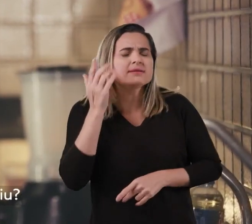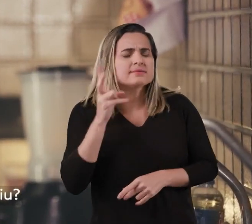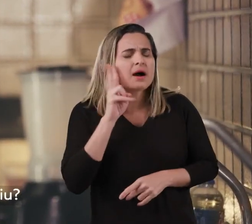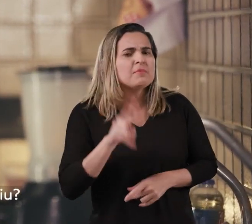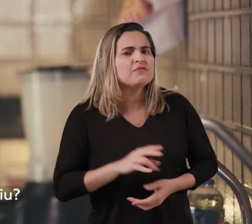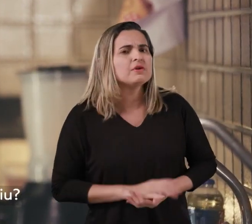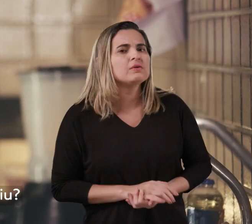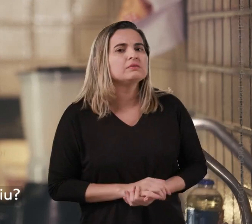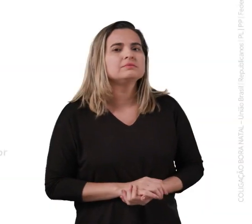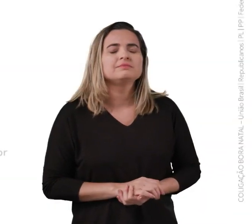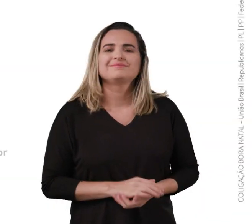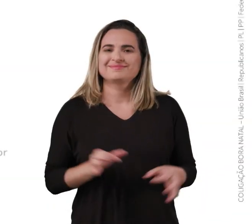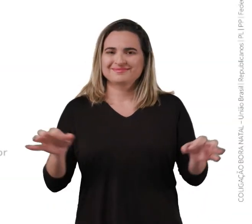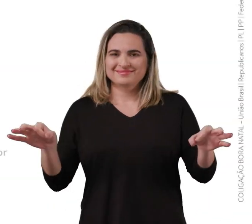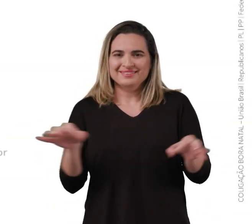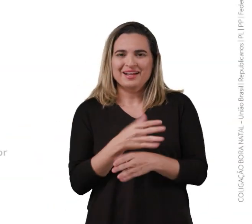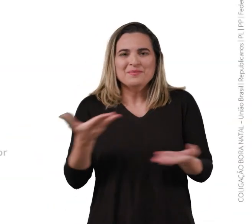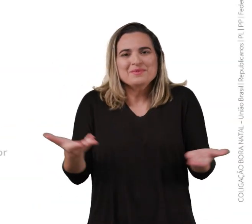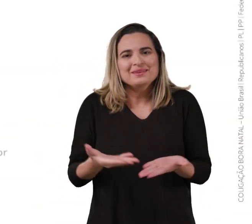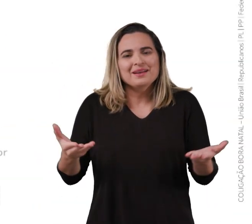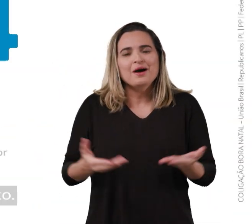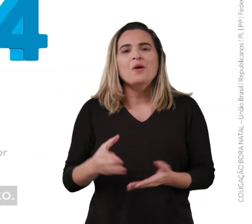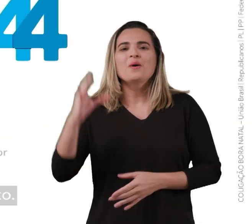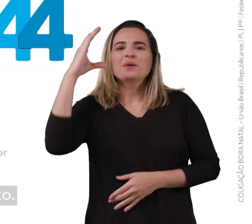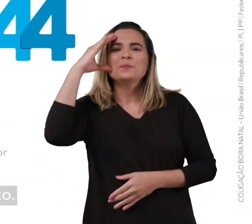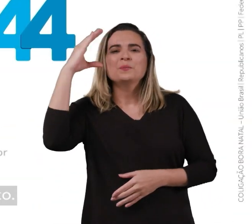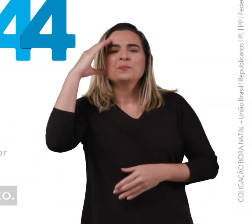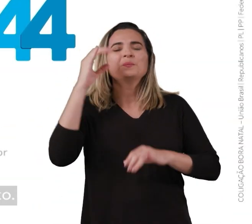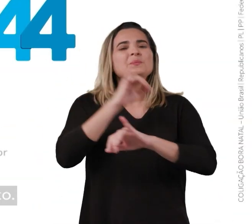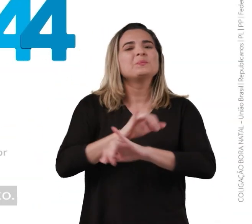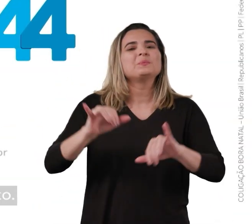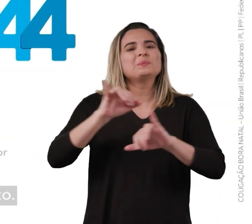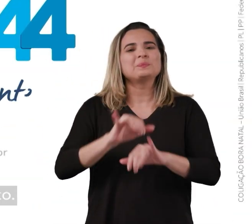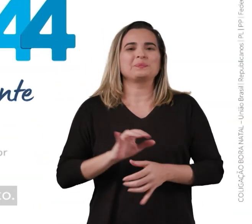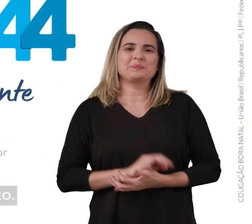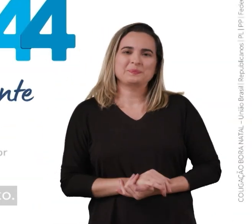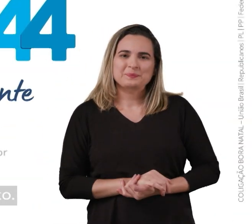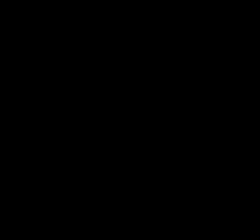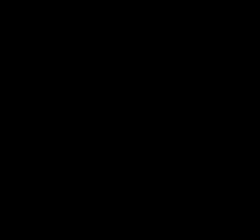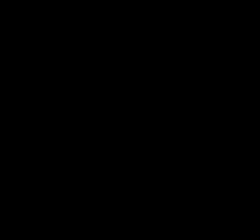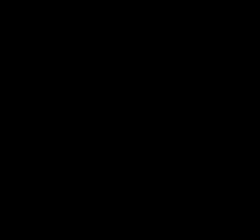prestando atenção, viu? Termina agora o programa de Paulinho Prefeito.